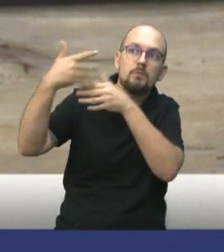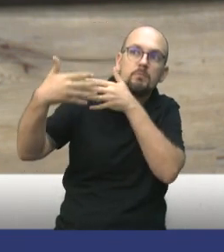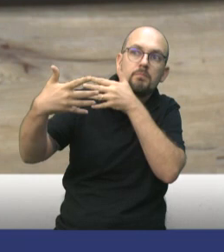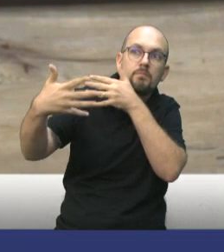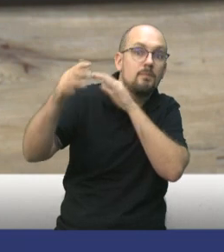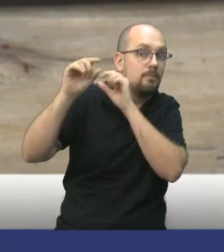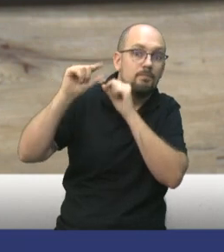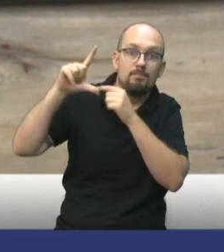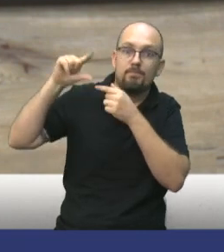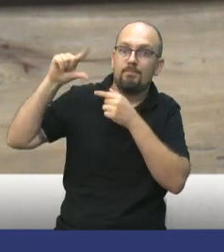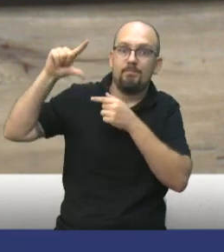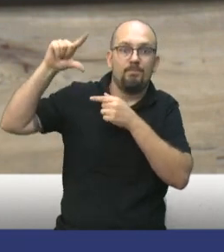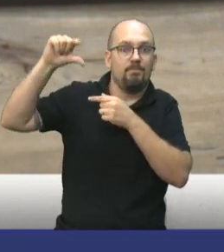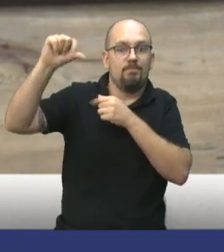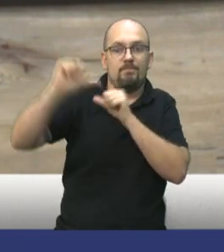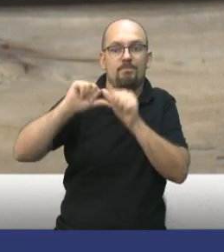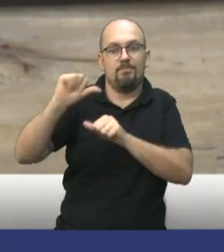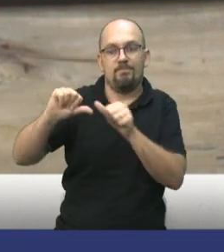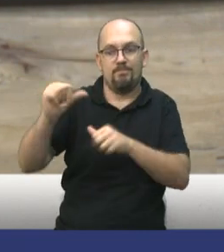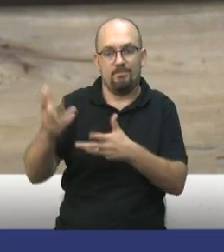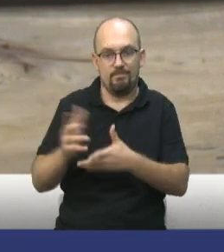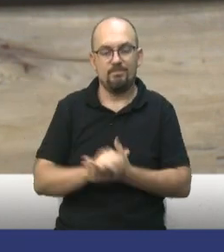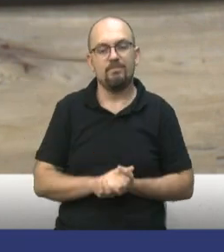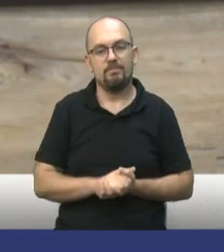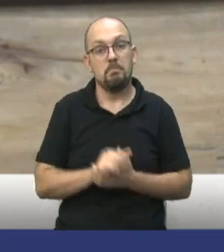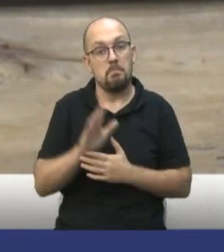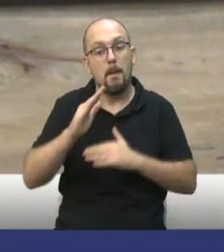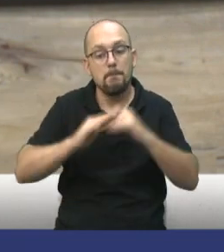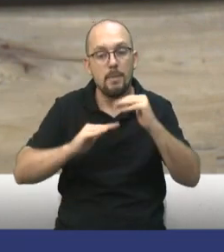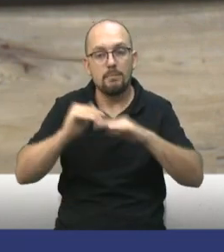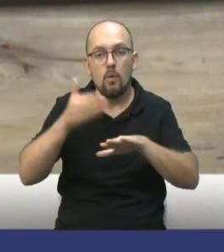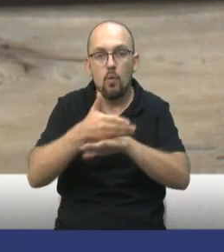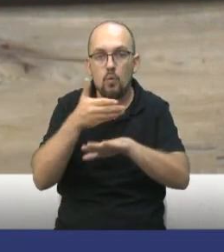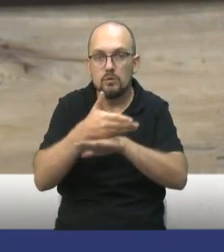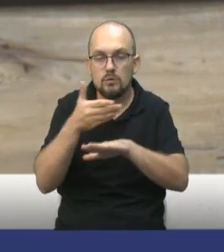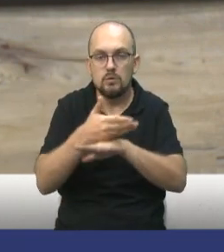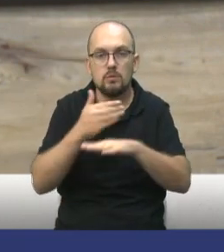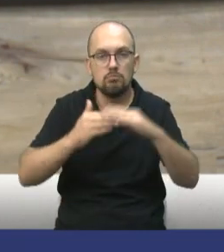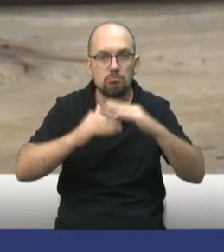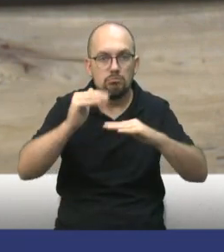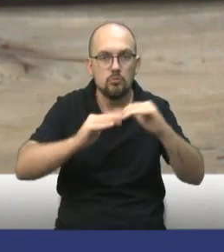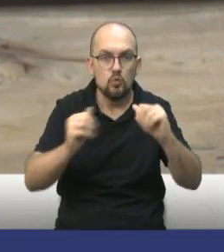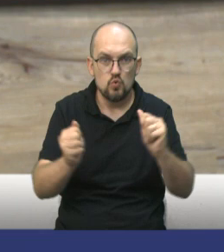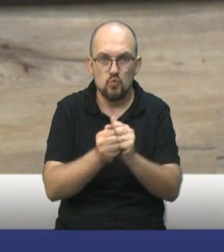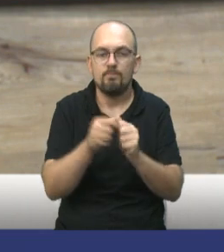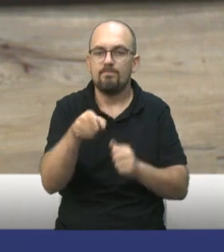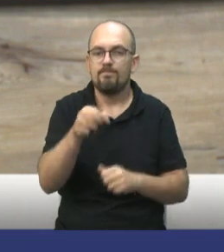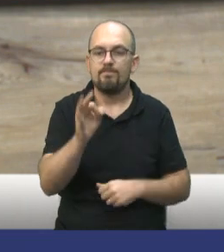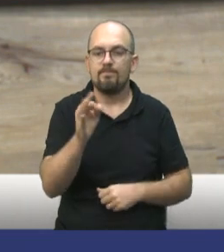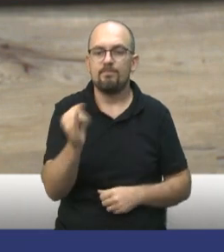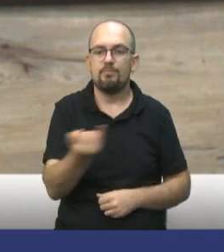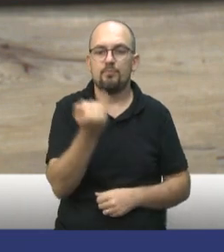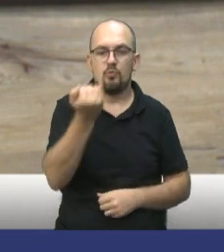essa participação, essa construção junto, é de importante...